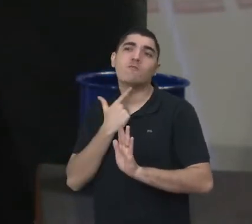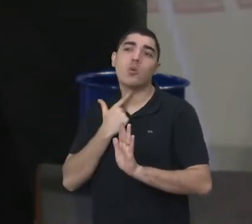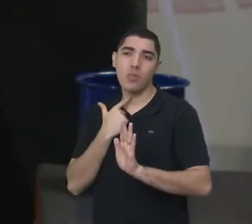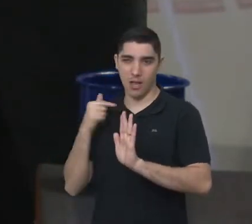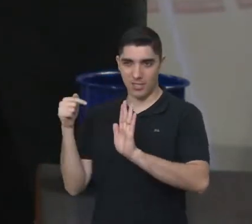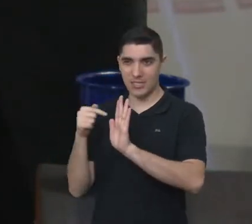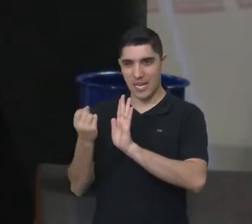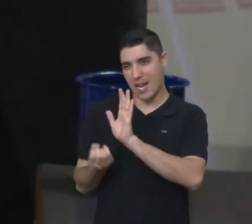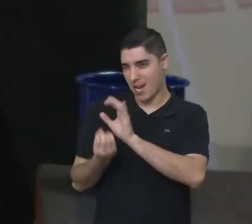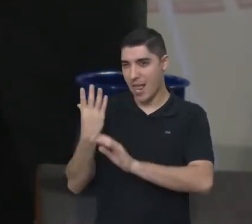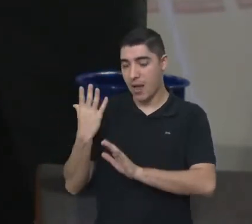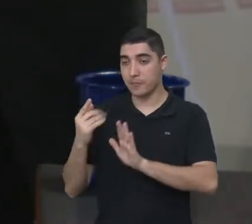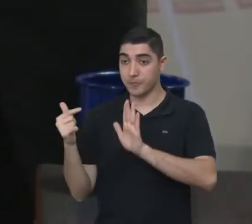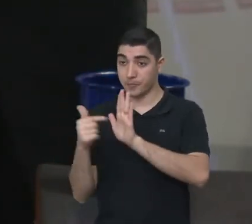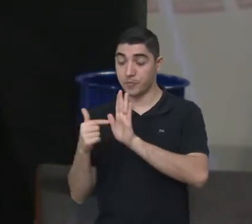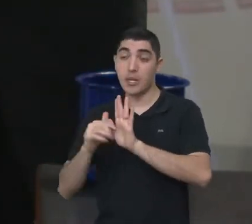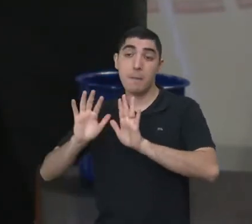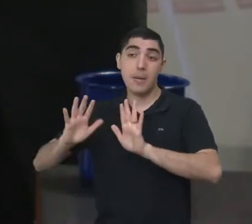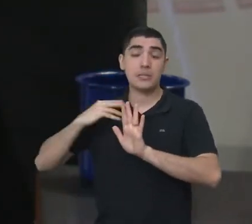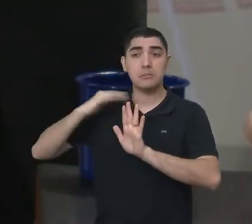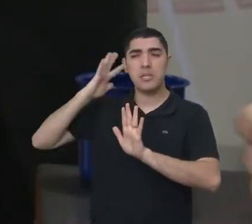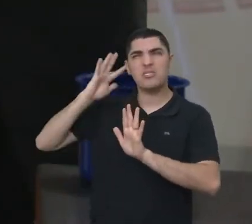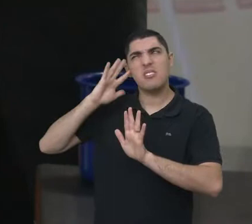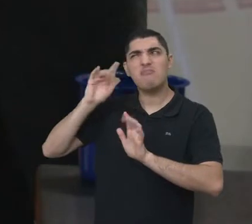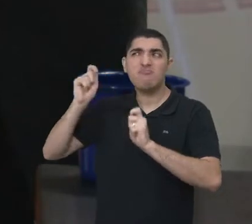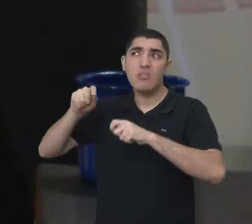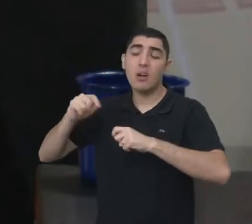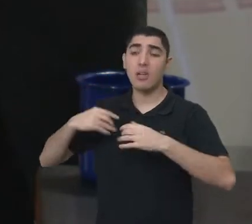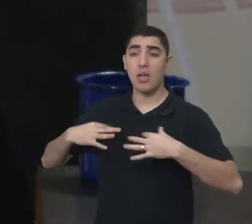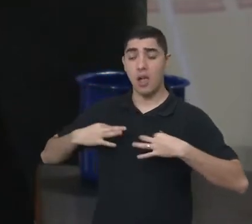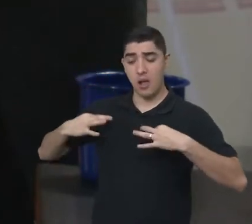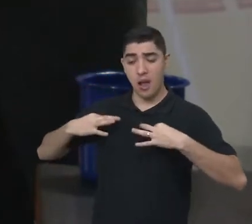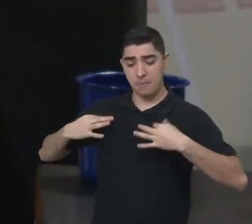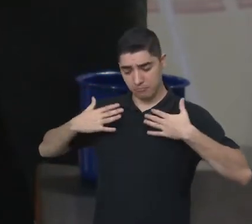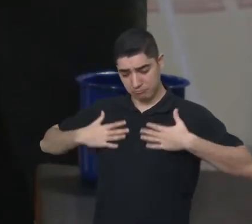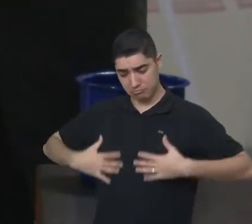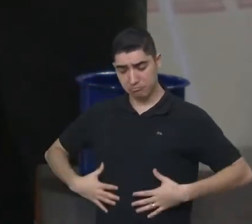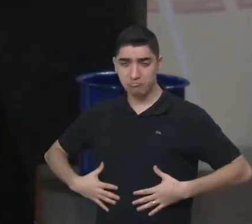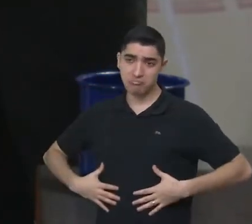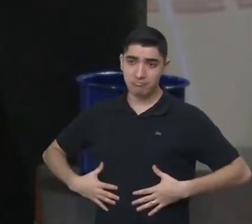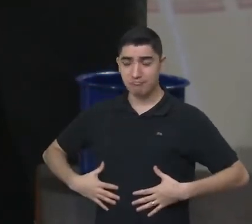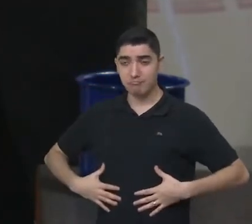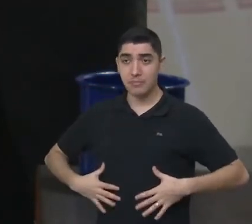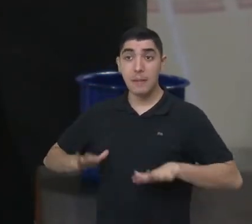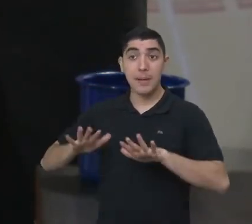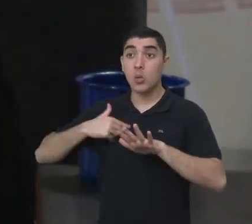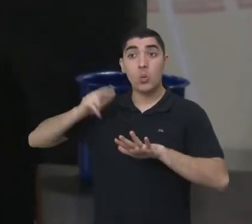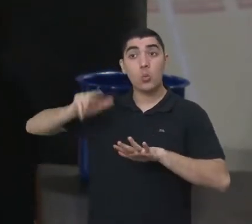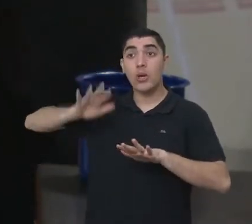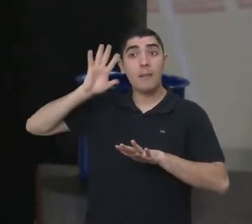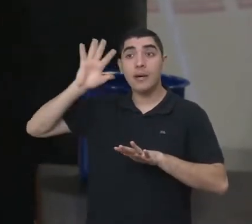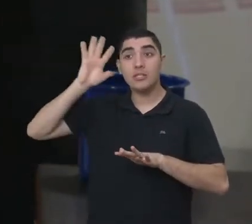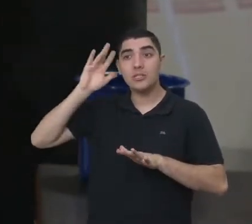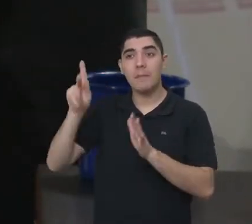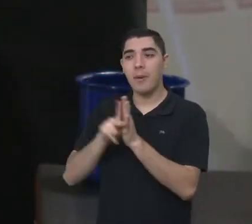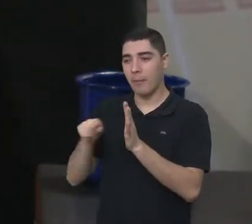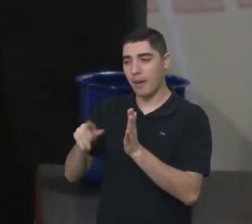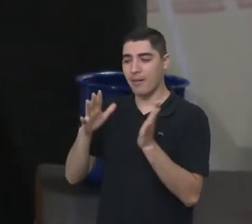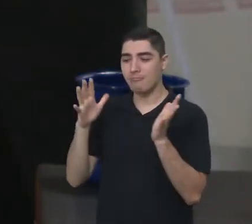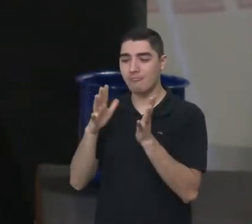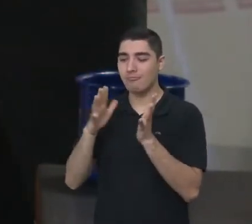comecinho, eu achava que seria talvez uma marca de camisetas, que eu amo camiseta. mas nunca imaginava que seria